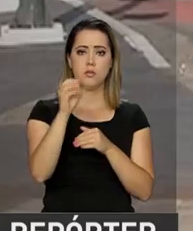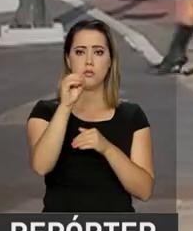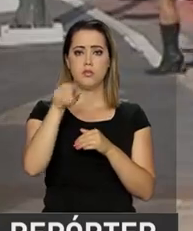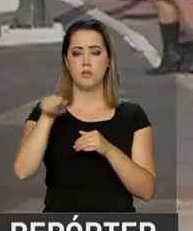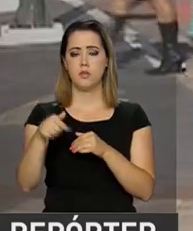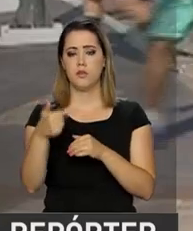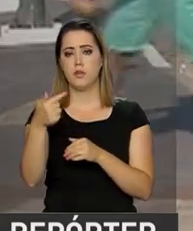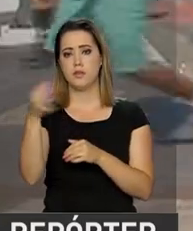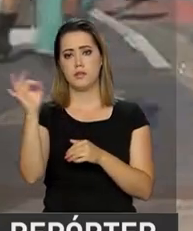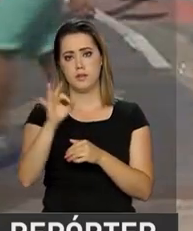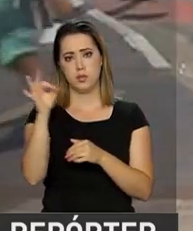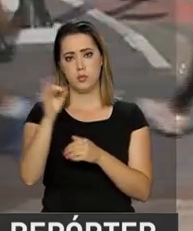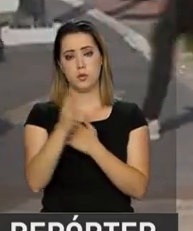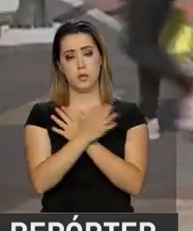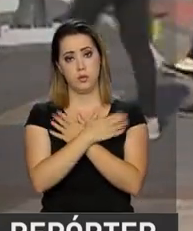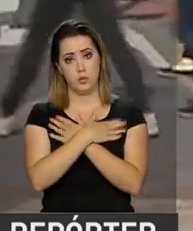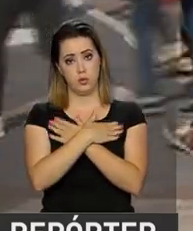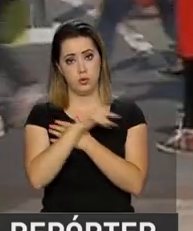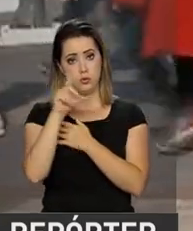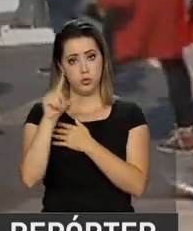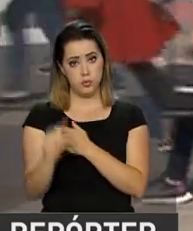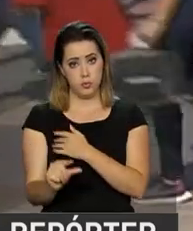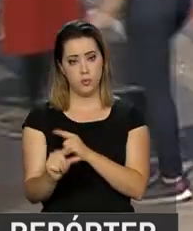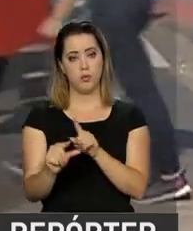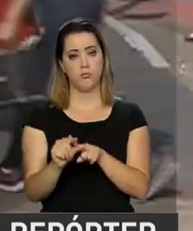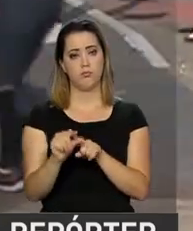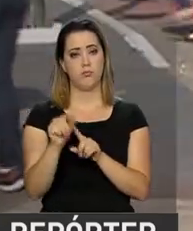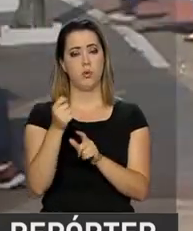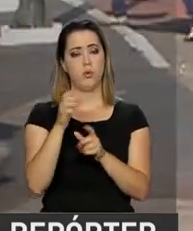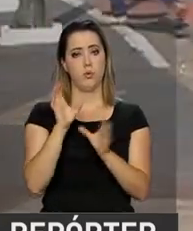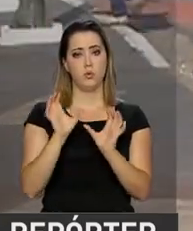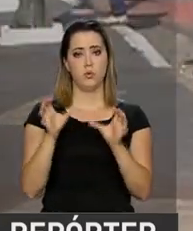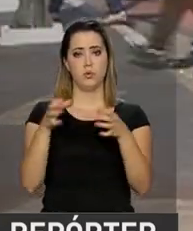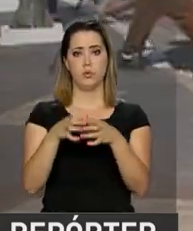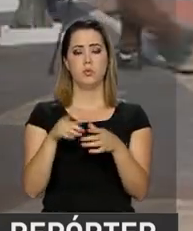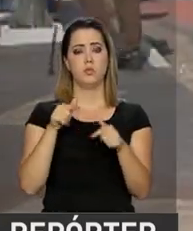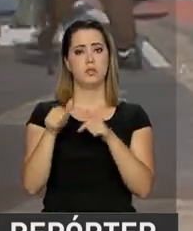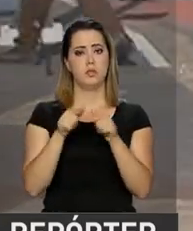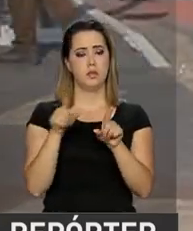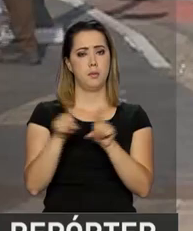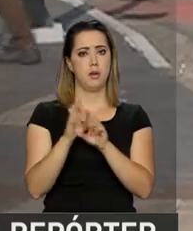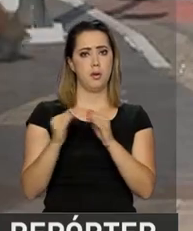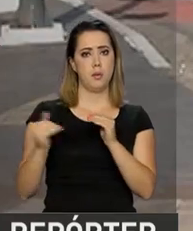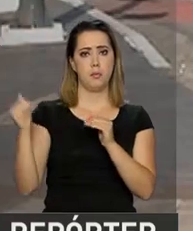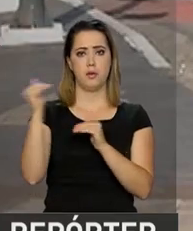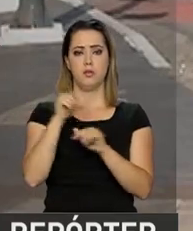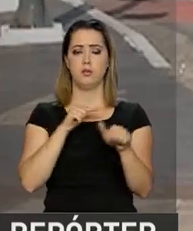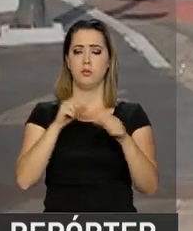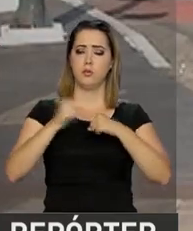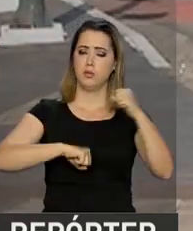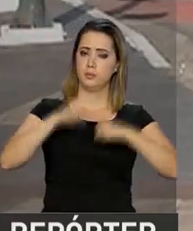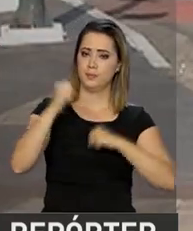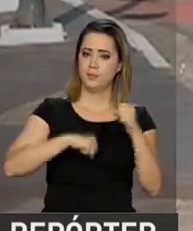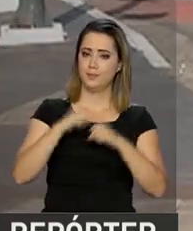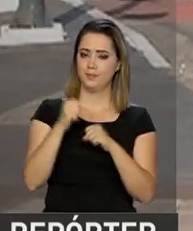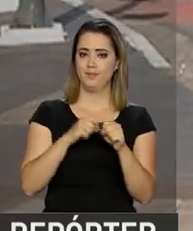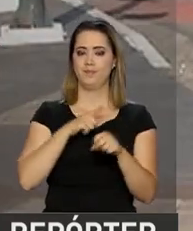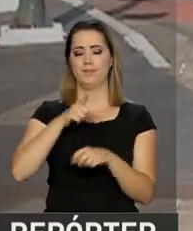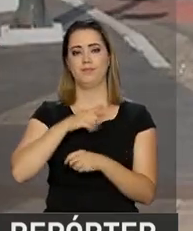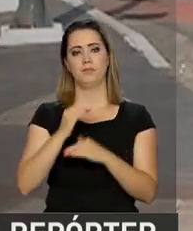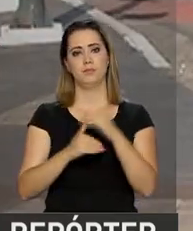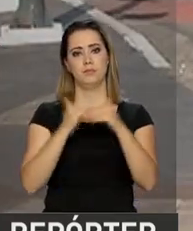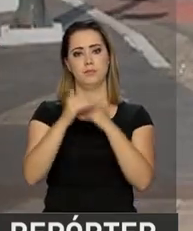0,7 do desemprego entre a população economicamente ativa e o aumento da atividade industrial que registrou o